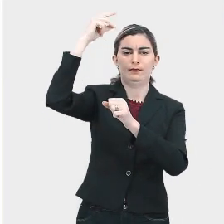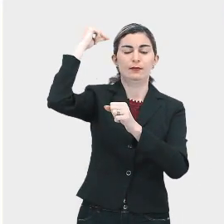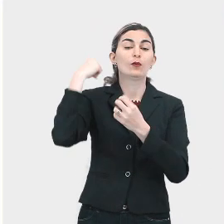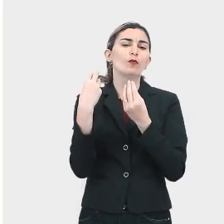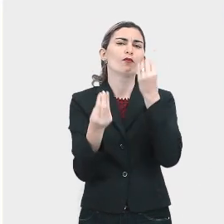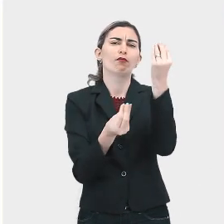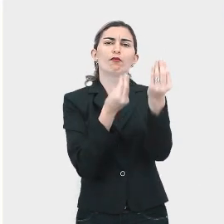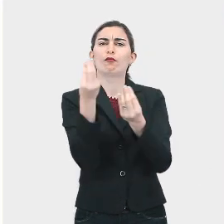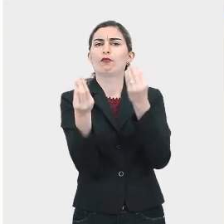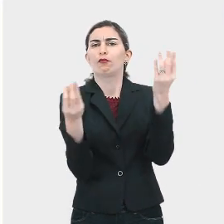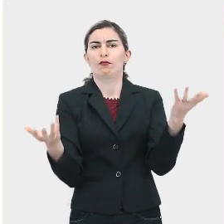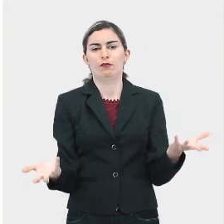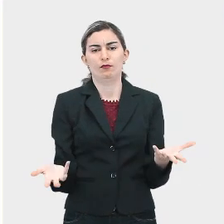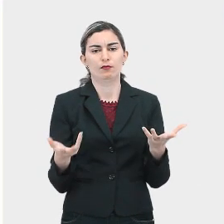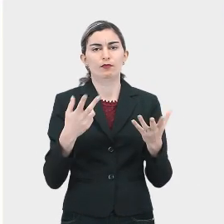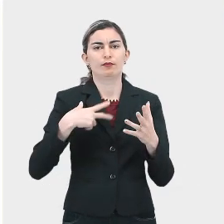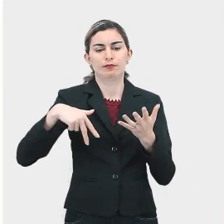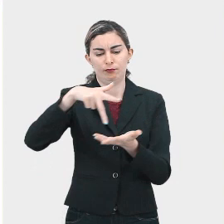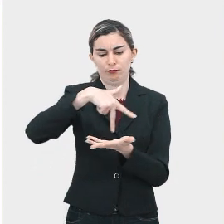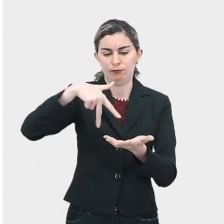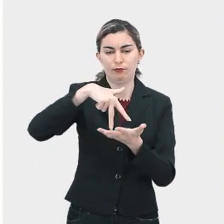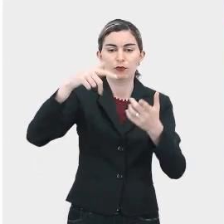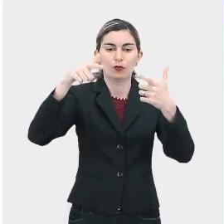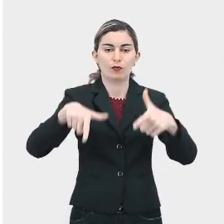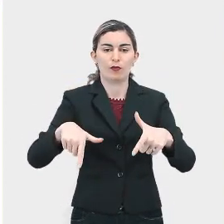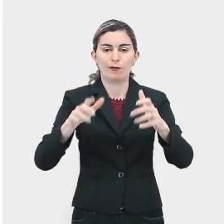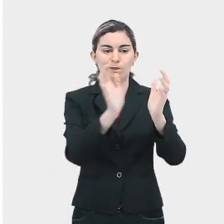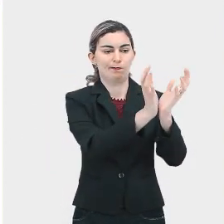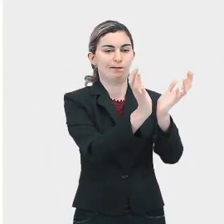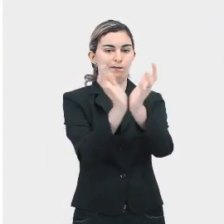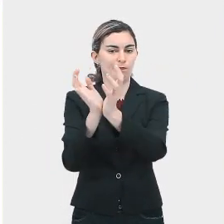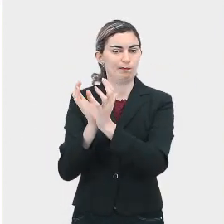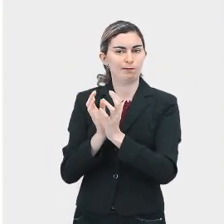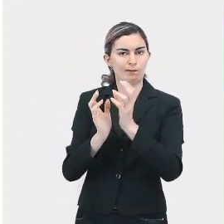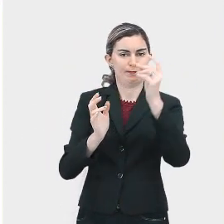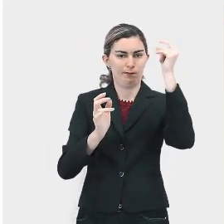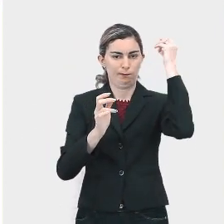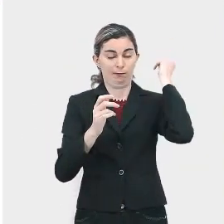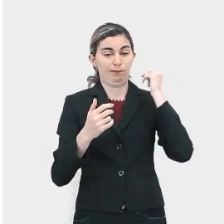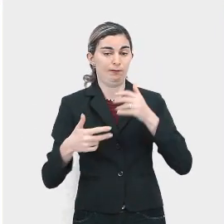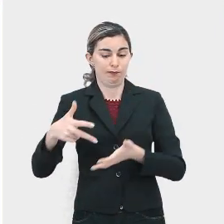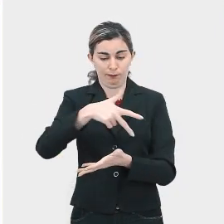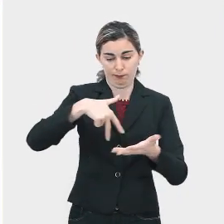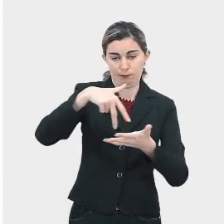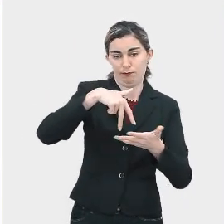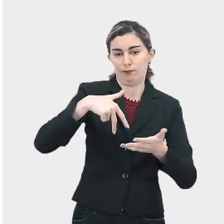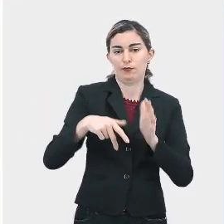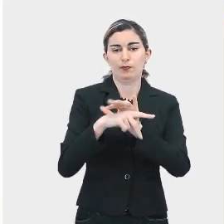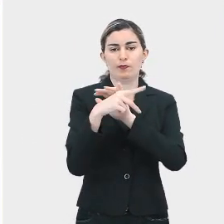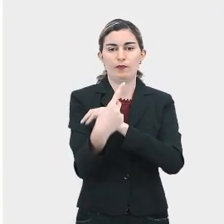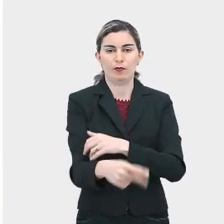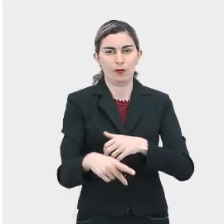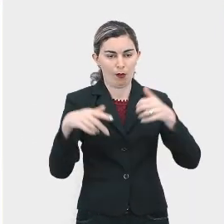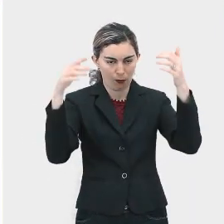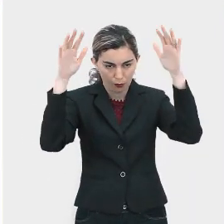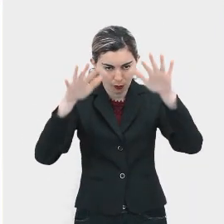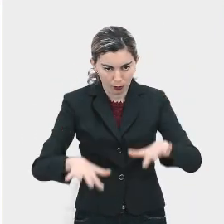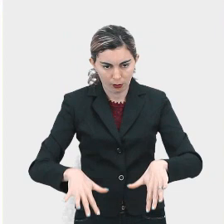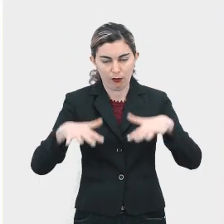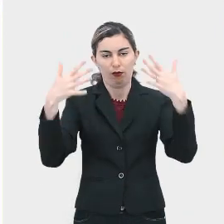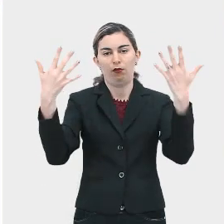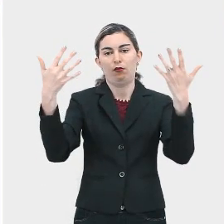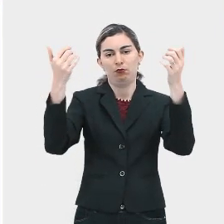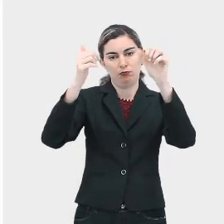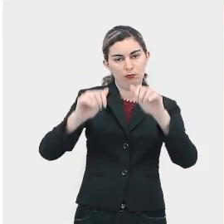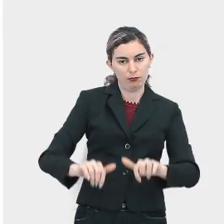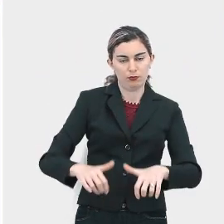essas danças milenares? São as danças onde as civilizações da antiguidade dançavam com caráter sagrado.